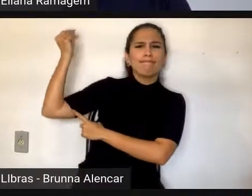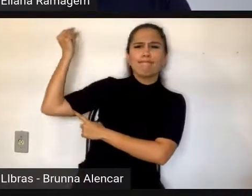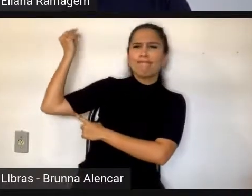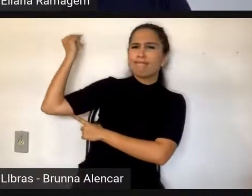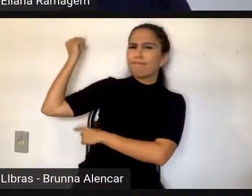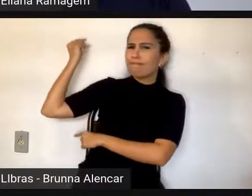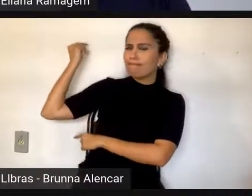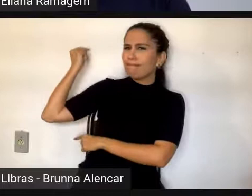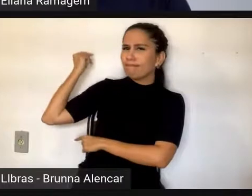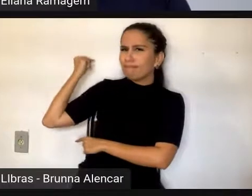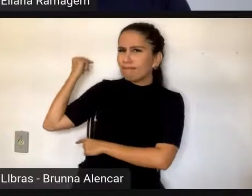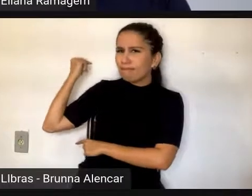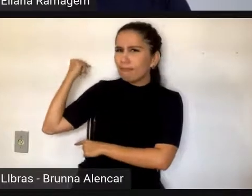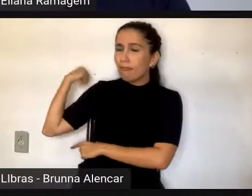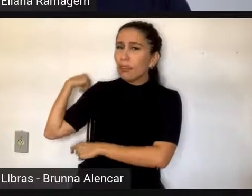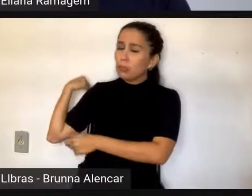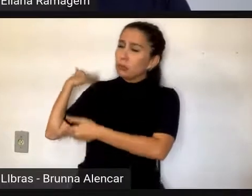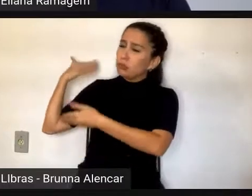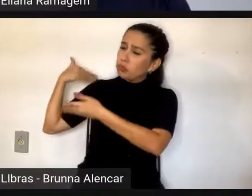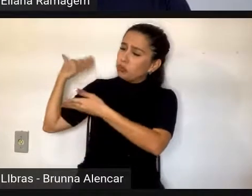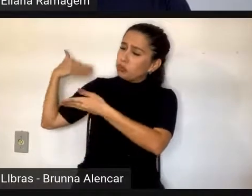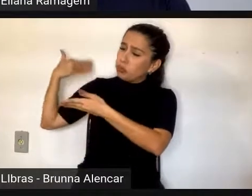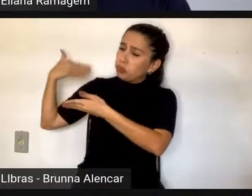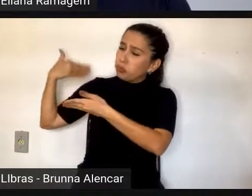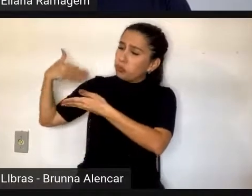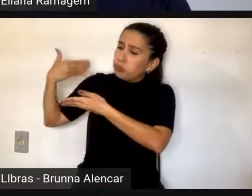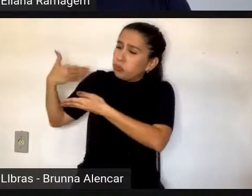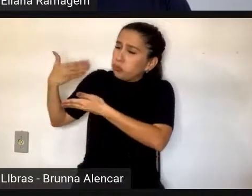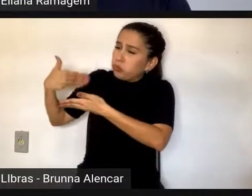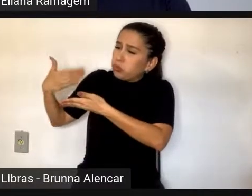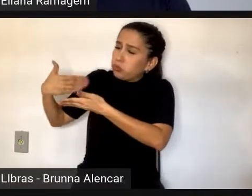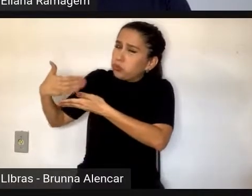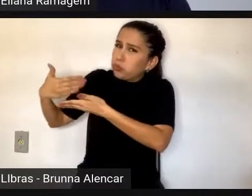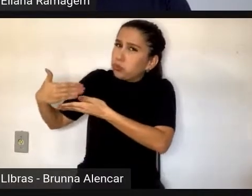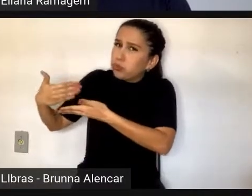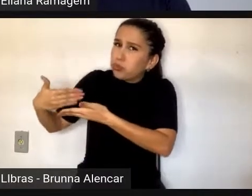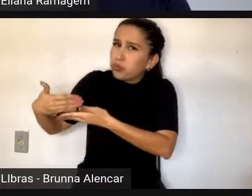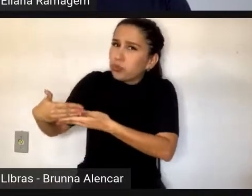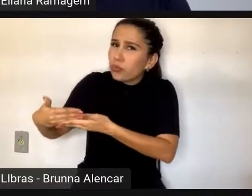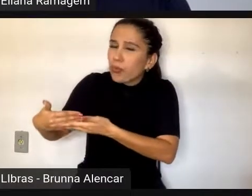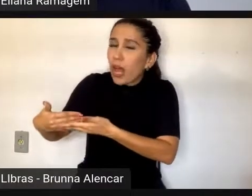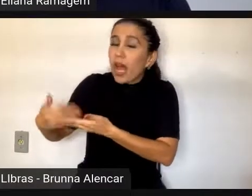tempo decorrido pela espécie humana está ligado à